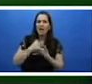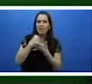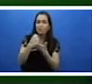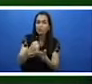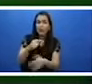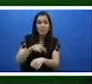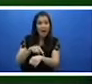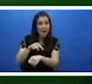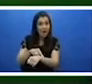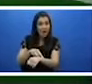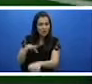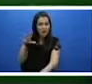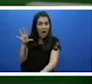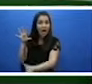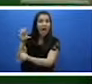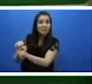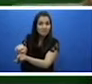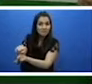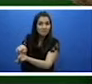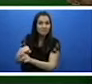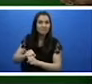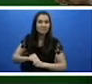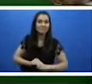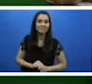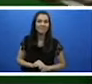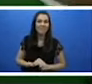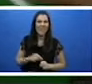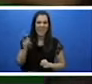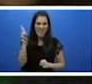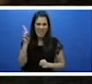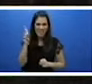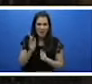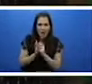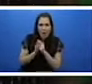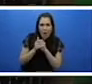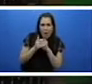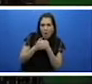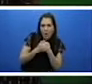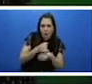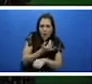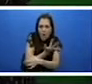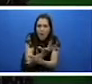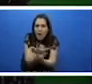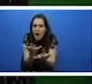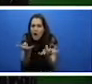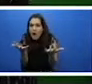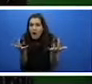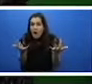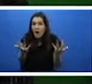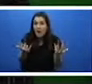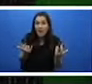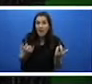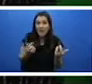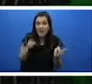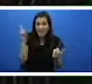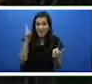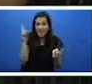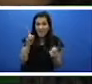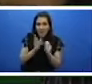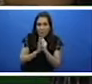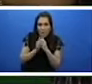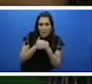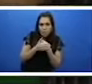da captura das suas presas. Ao se disfarçar por entre a vegetação, então é até uma forma de disfarce.